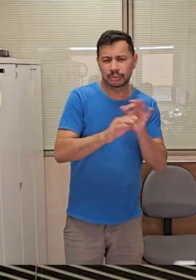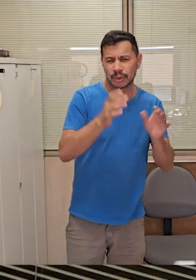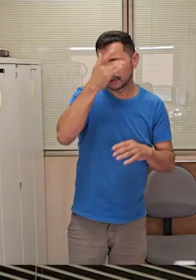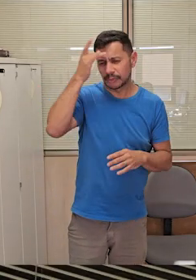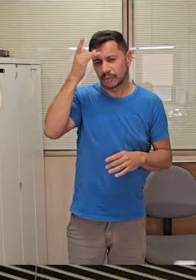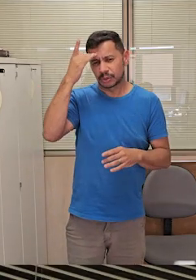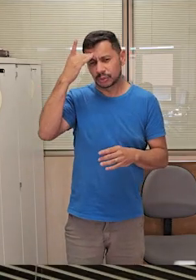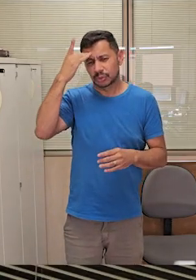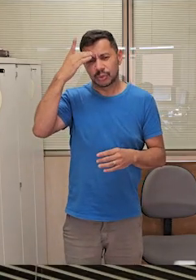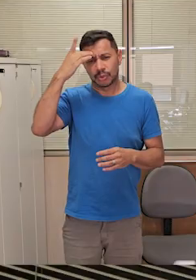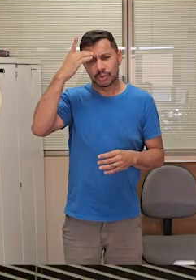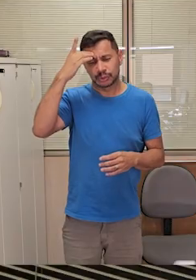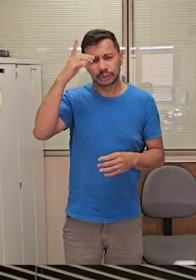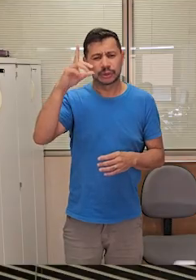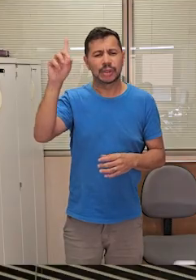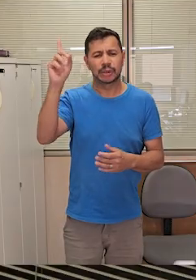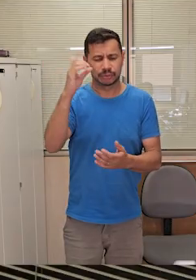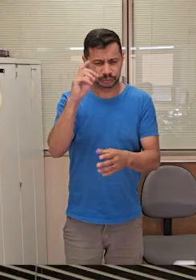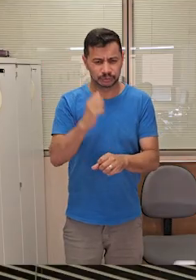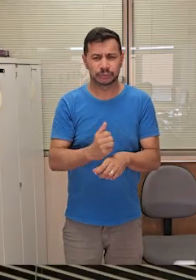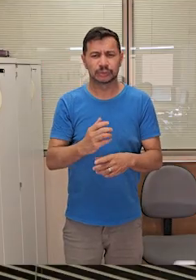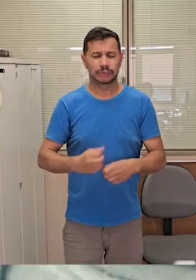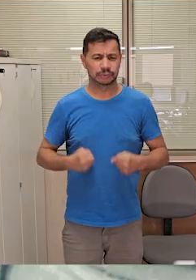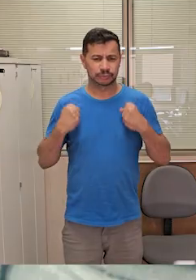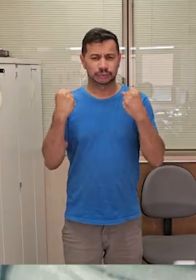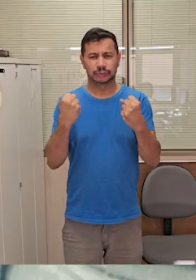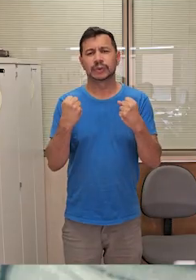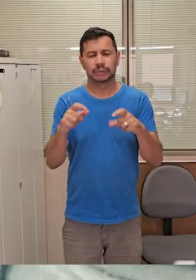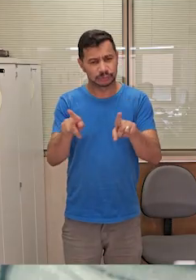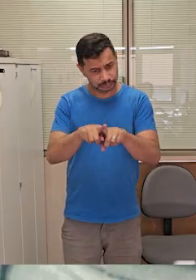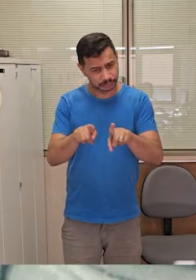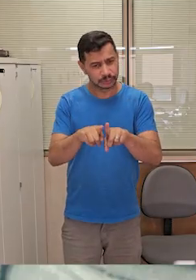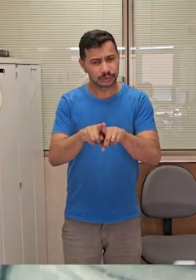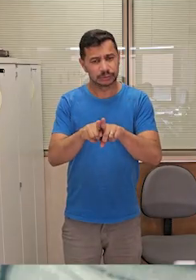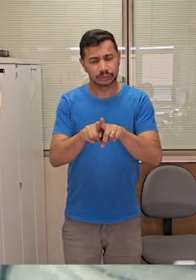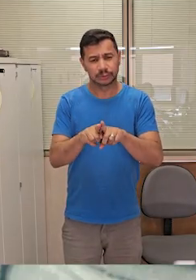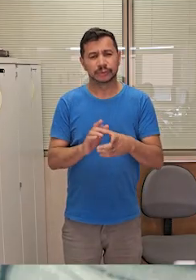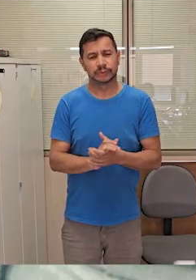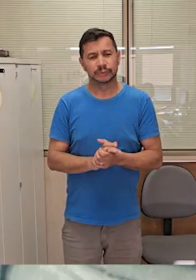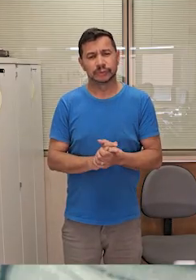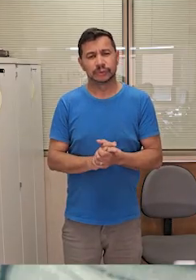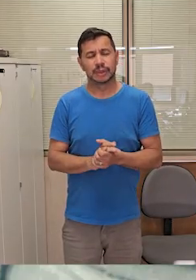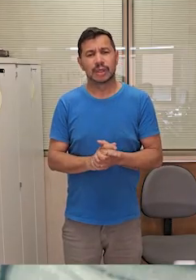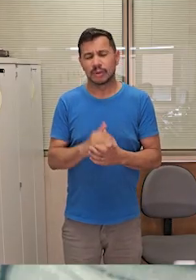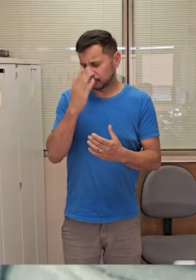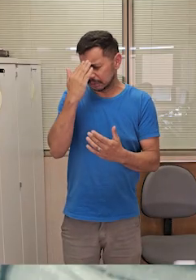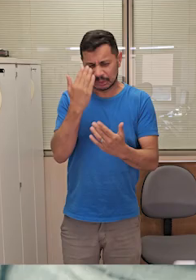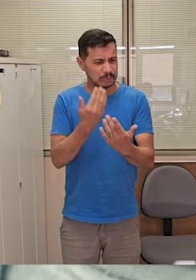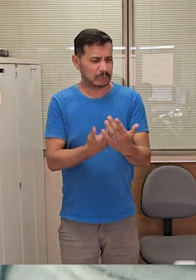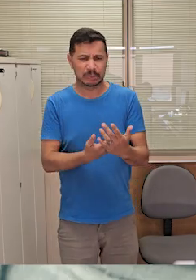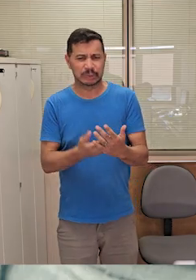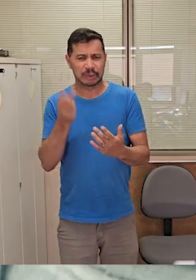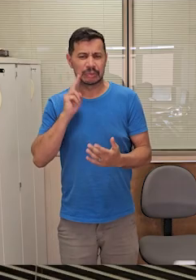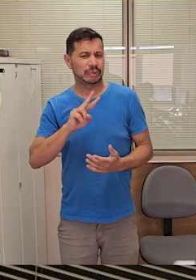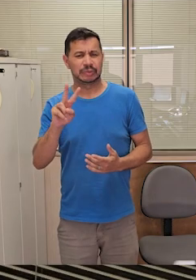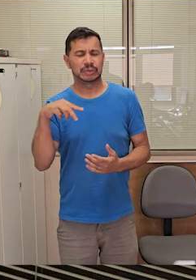Monlevade, pessoas que eram lideranças nacionais, inclusive a igreja, né, que também apoiava essa chapa. E